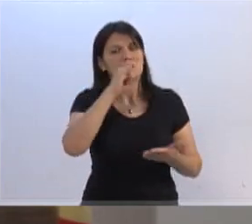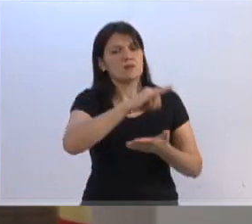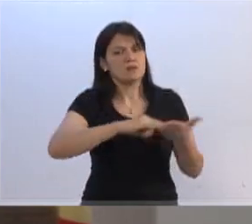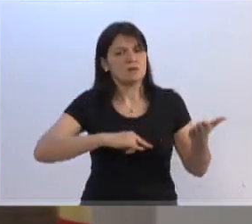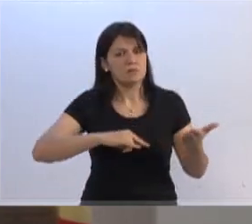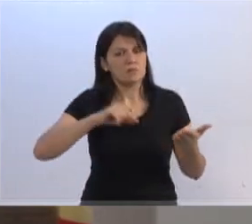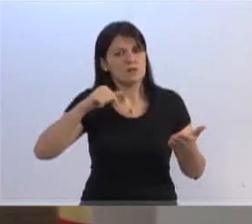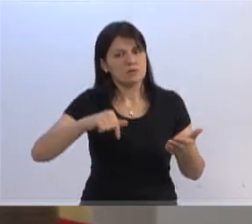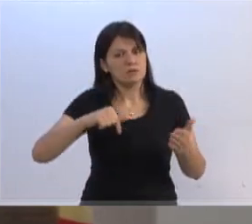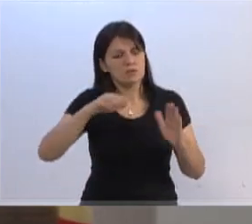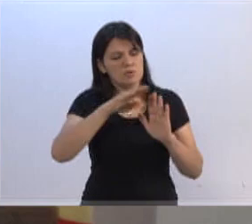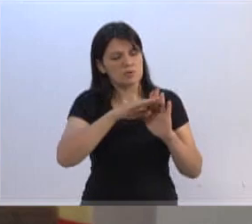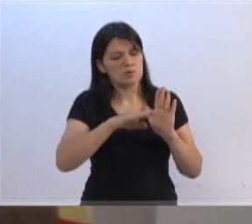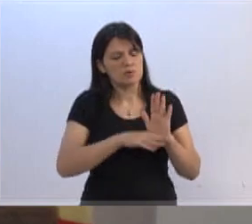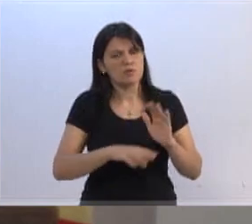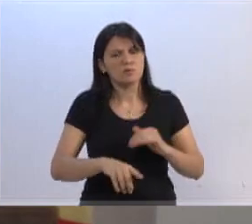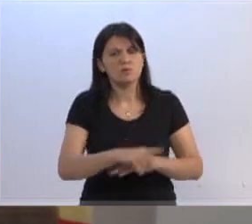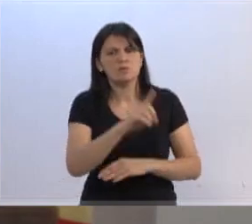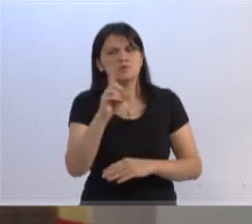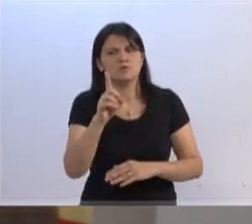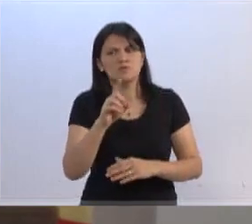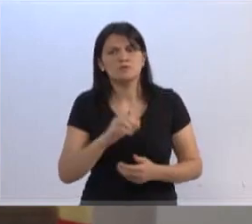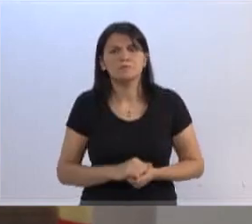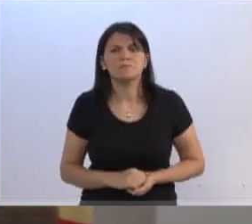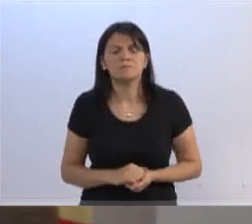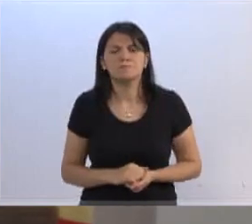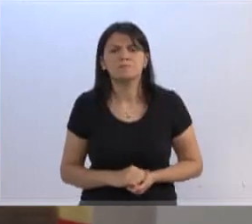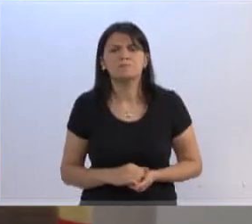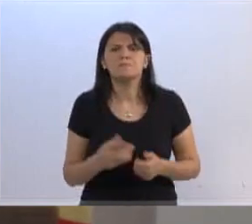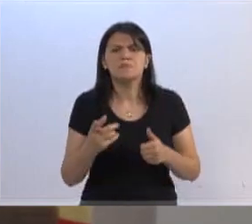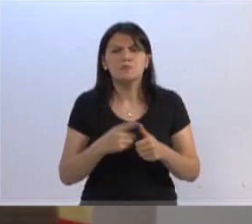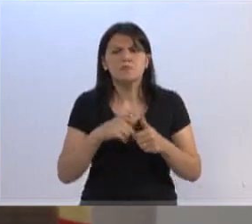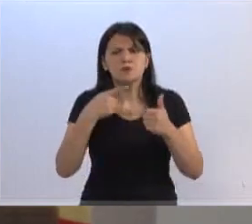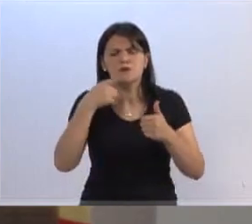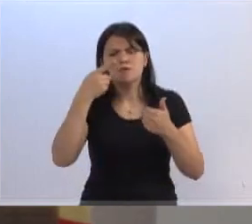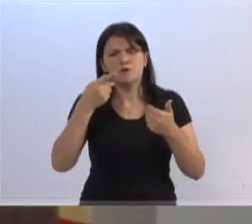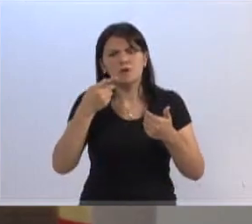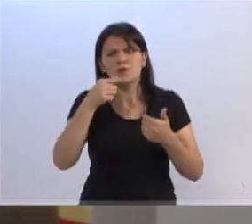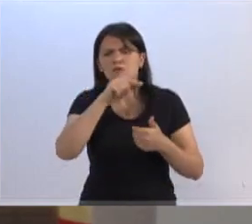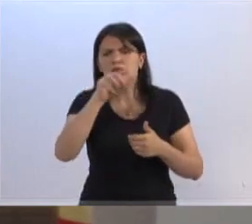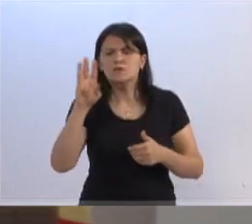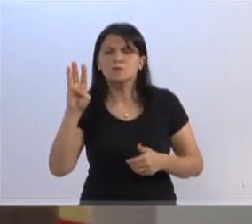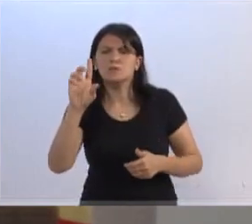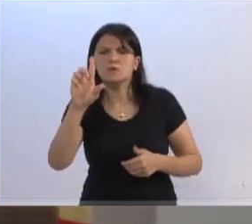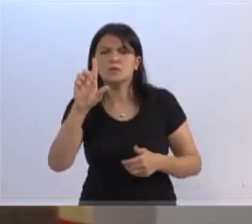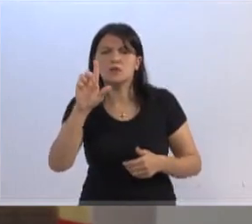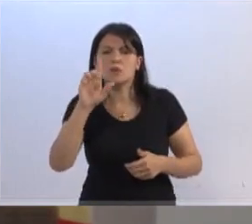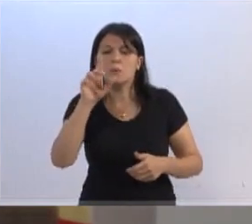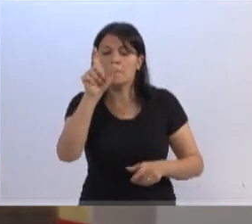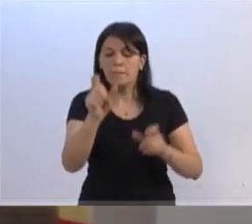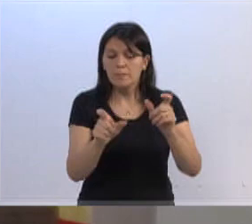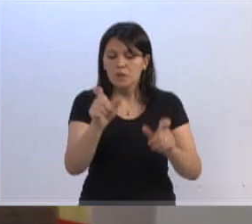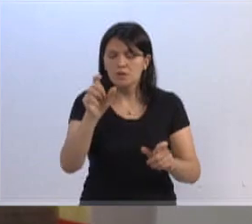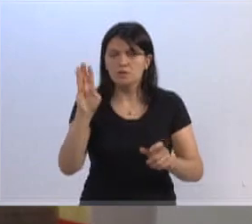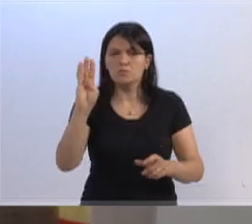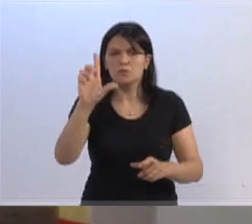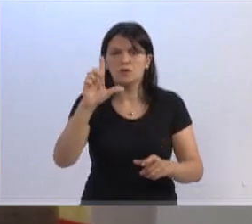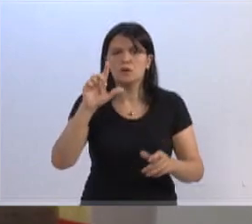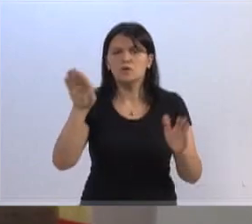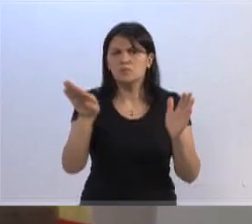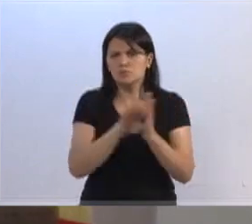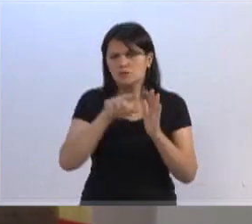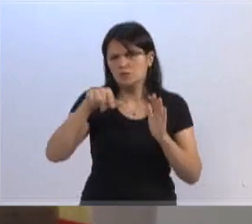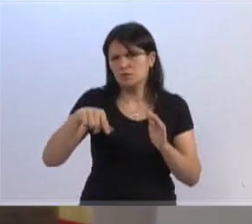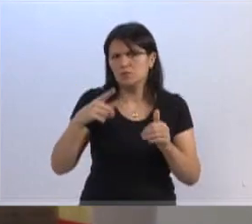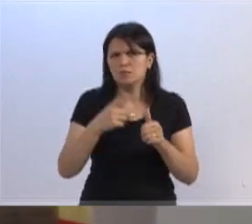aqui na ordem do dia. Primeiramente, eu quero dizer o seguinte para você, blumenauense, população de Blumenau. Desde que cheguei aqui, na